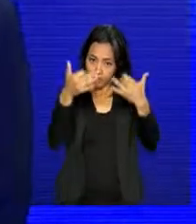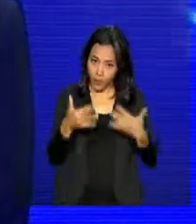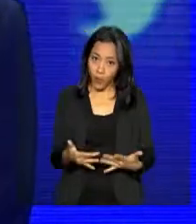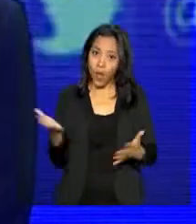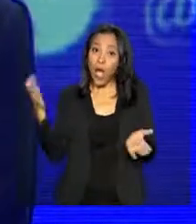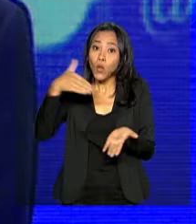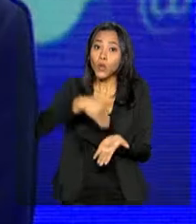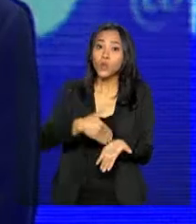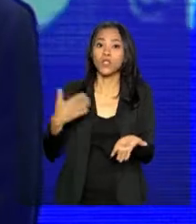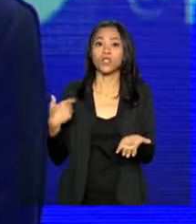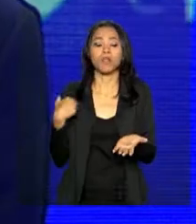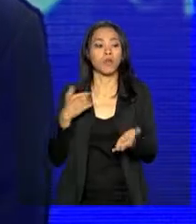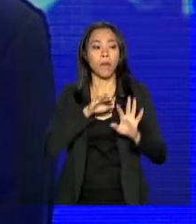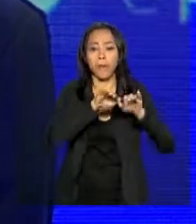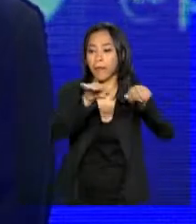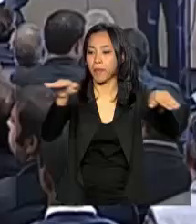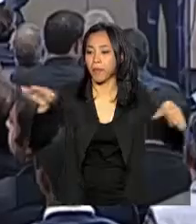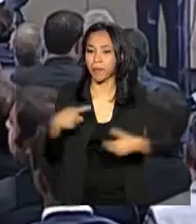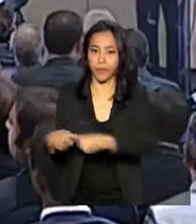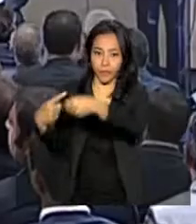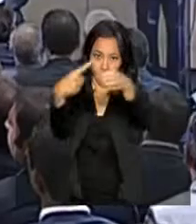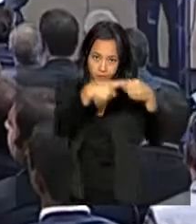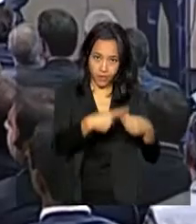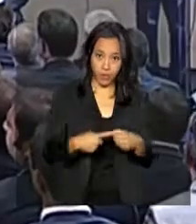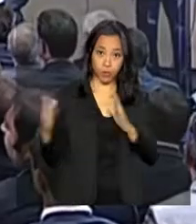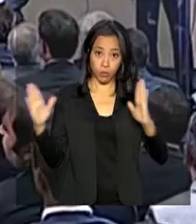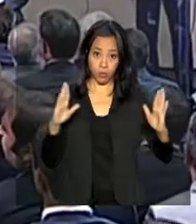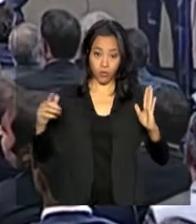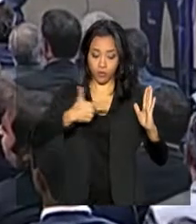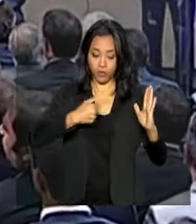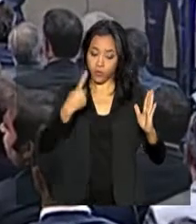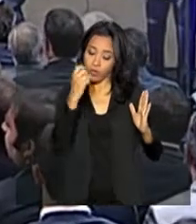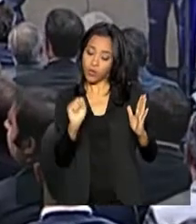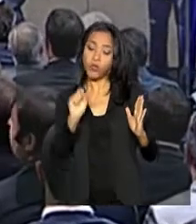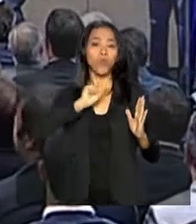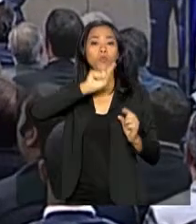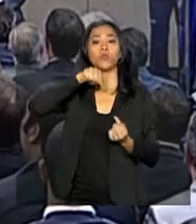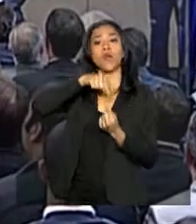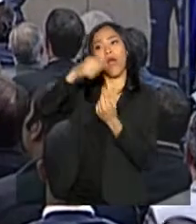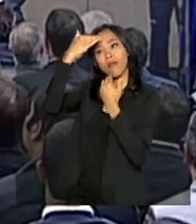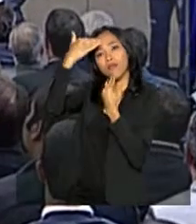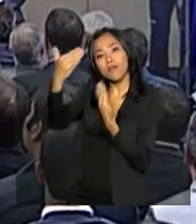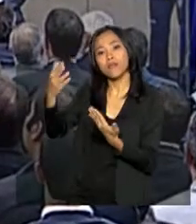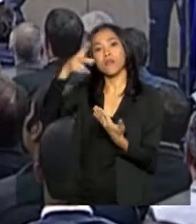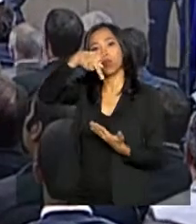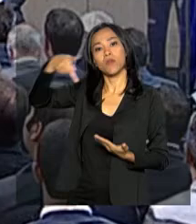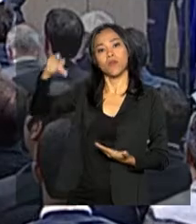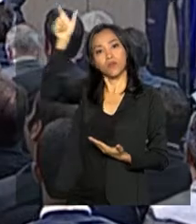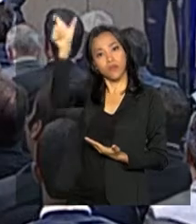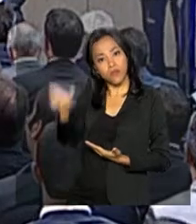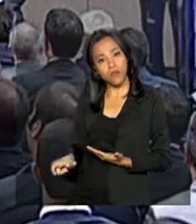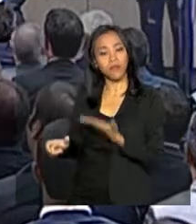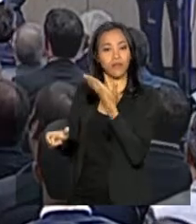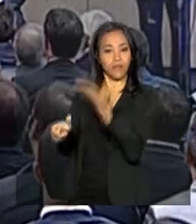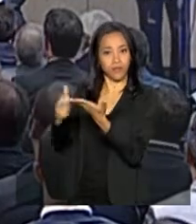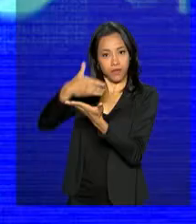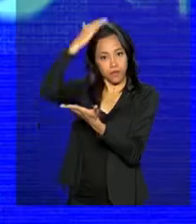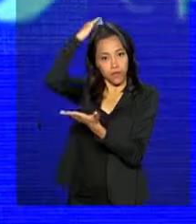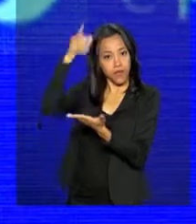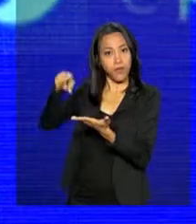dos municípios em 2018 para agradecer ao presidente temer os vários pedidos do movimento que foram